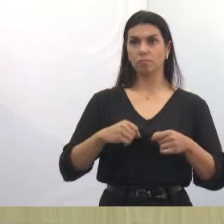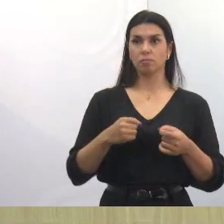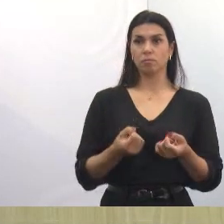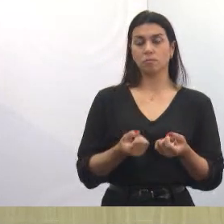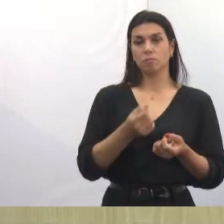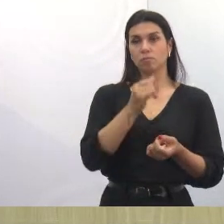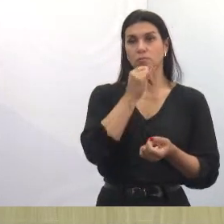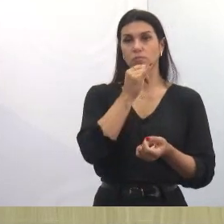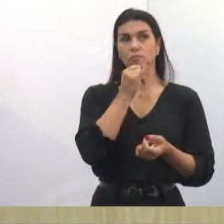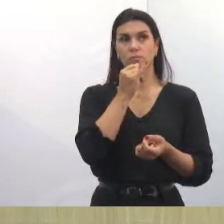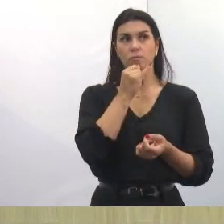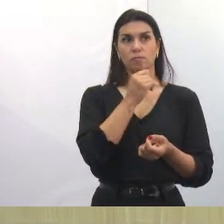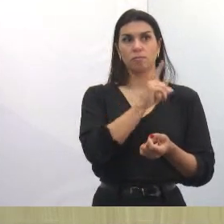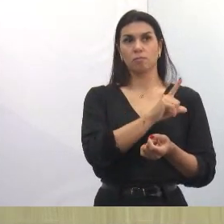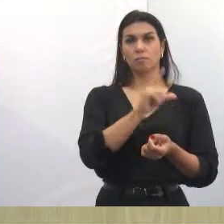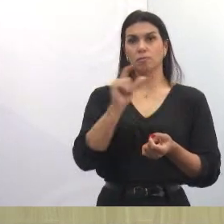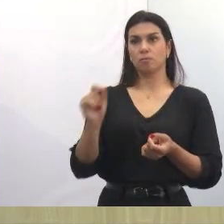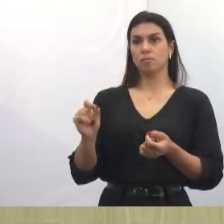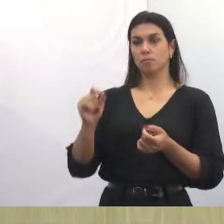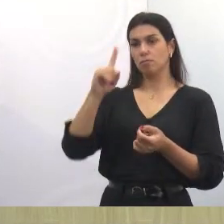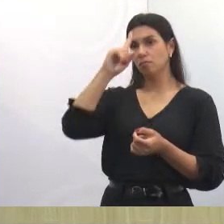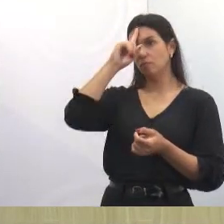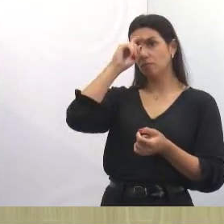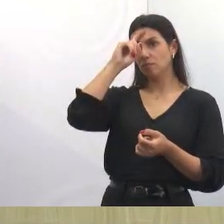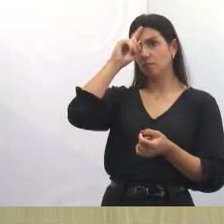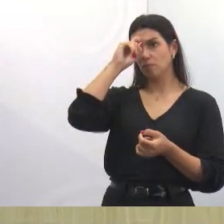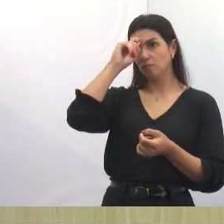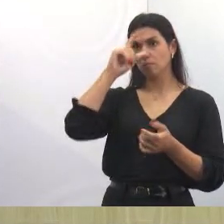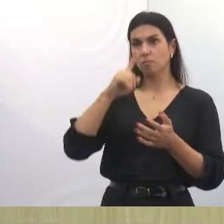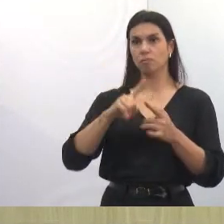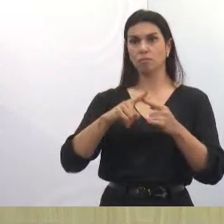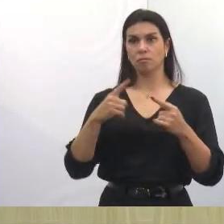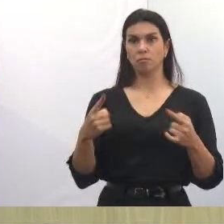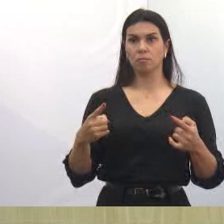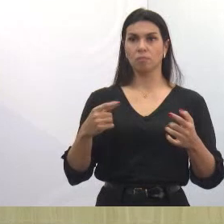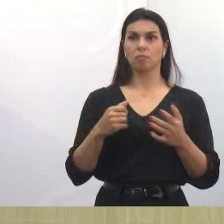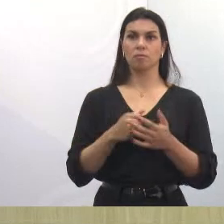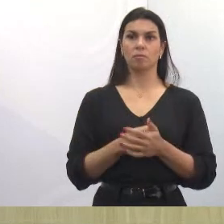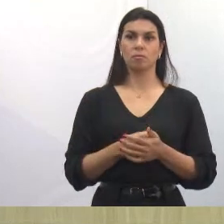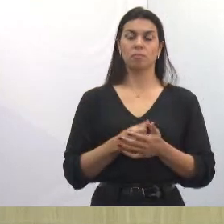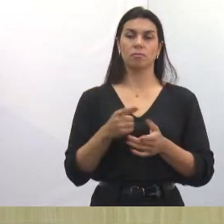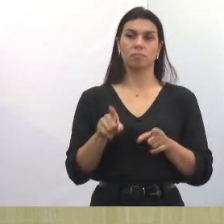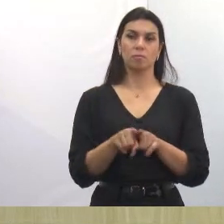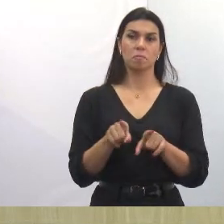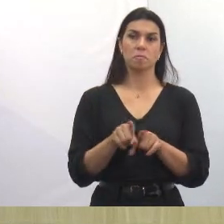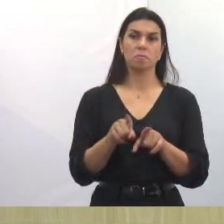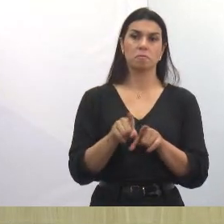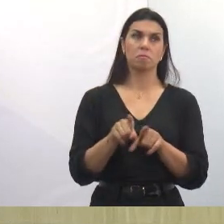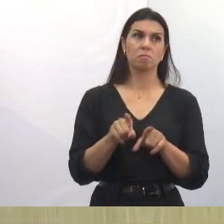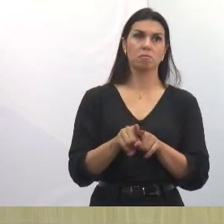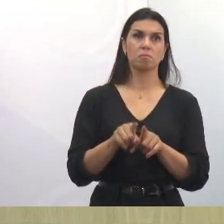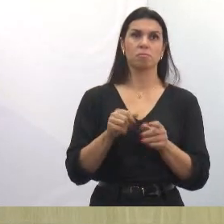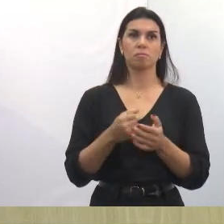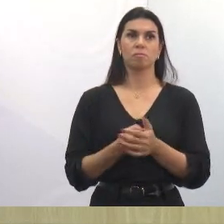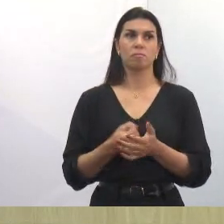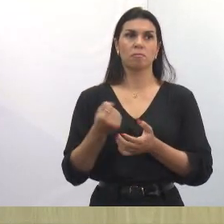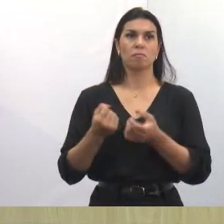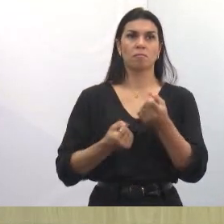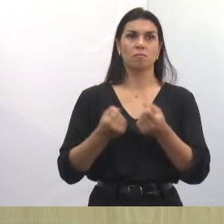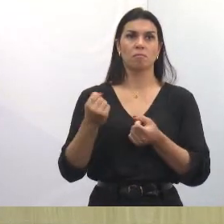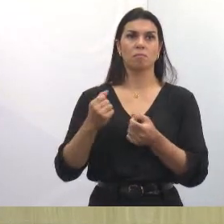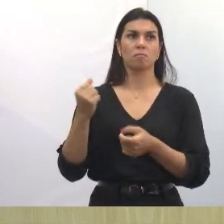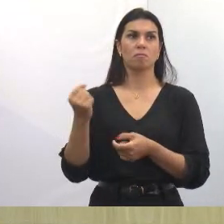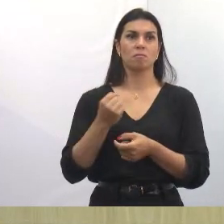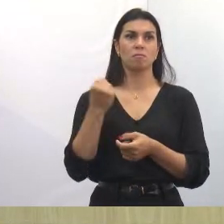de urgência, tendo em vista que ambulâncias e demais veículos de resgate não podem chegar até